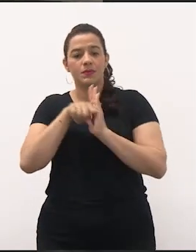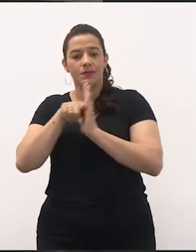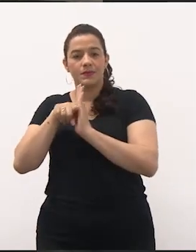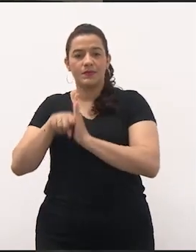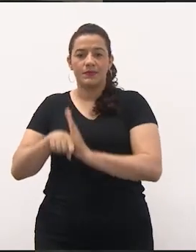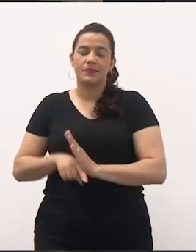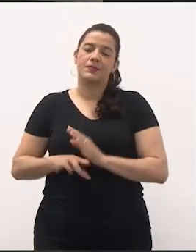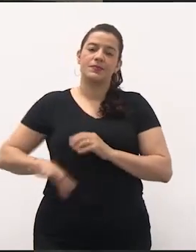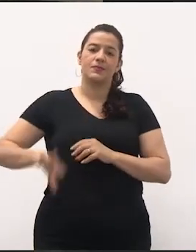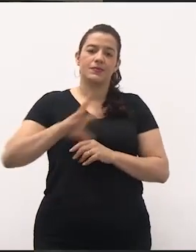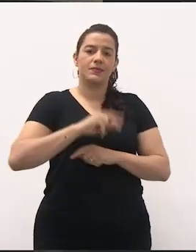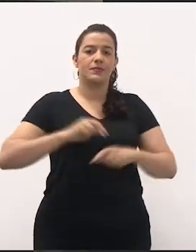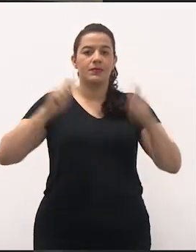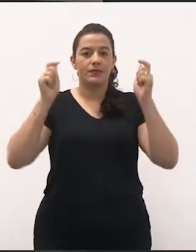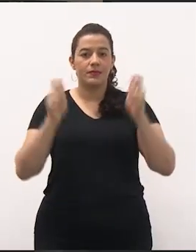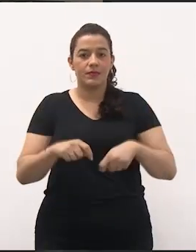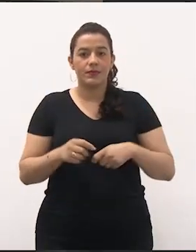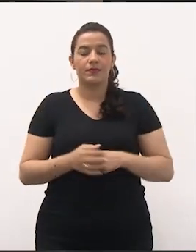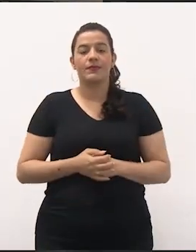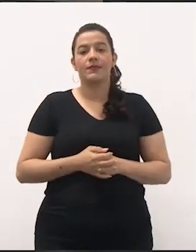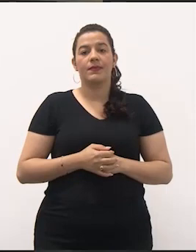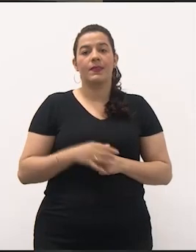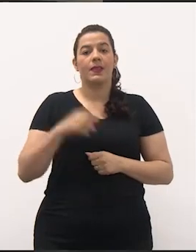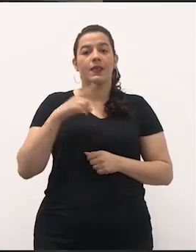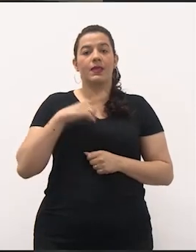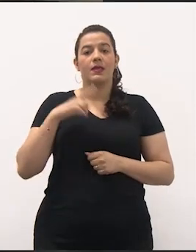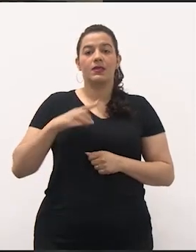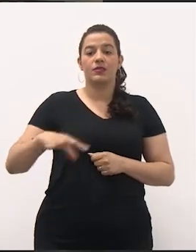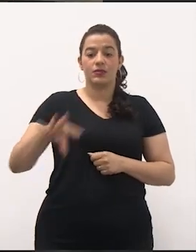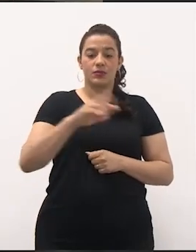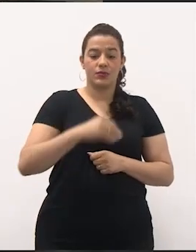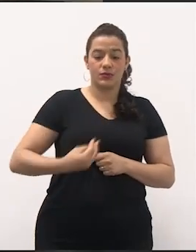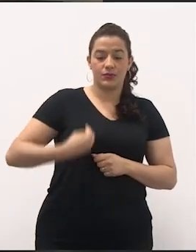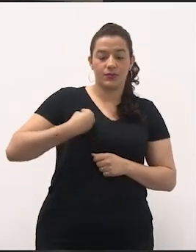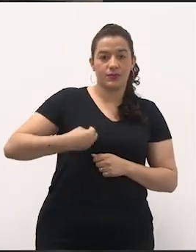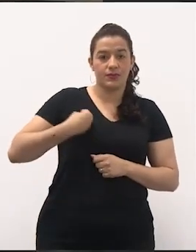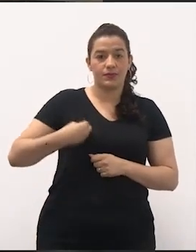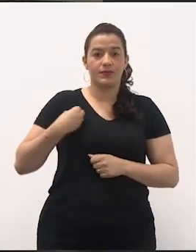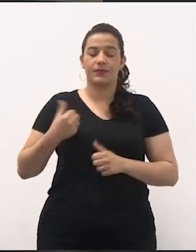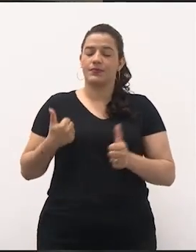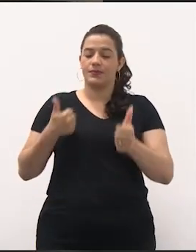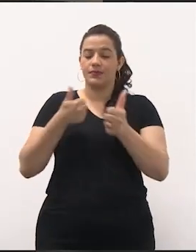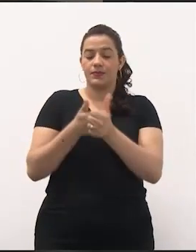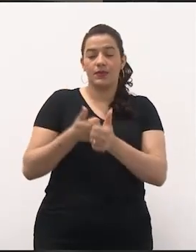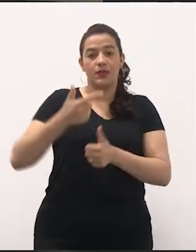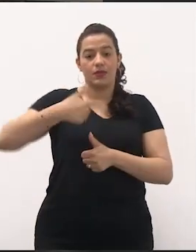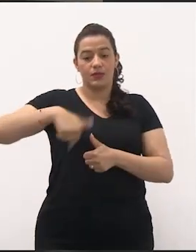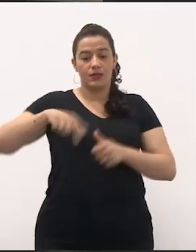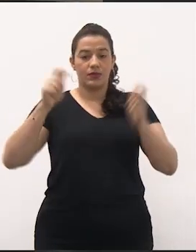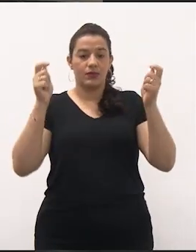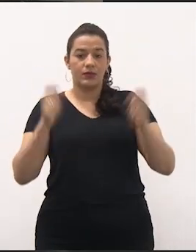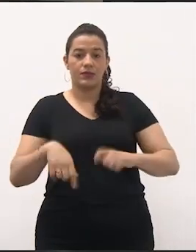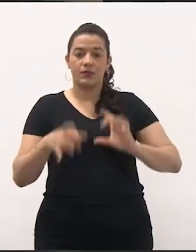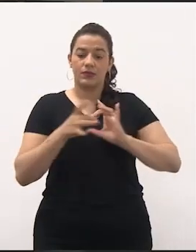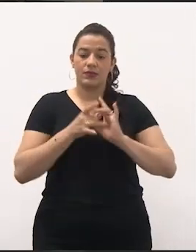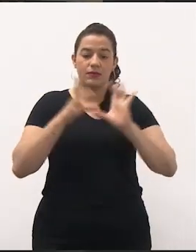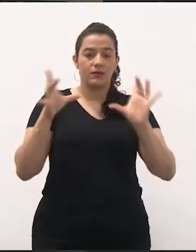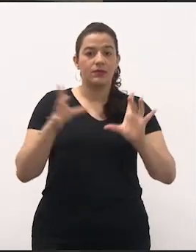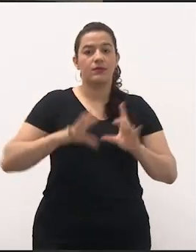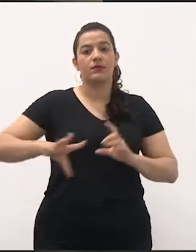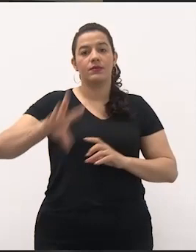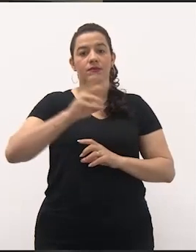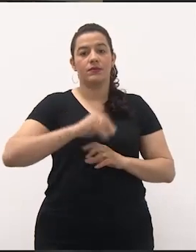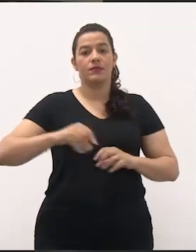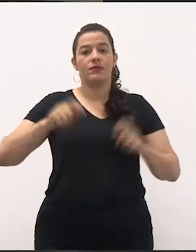A gente tem um PCNP exclusivo para o programa, que é de convivência, PCNP de convivência. Então, a gente disponibilizou esse material para eles. Para